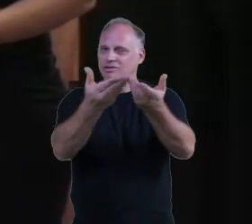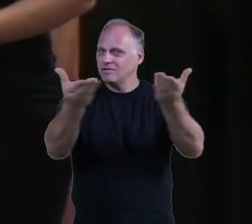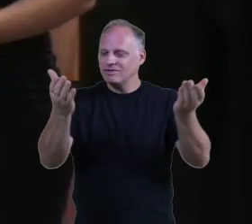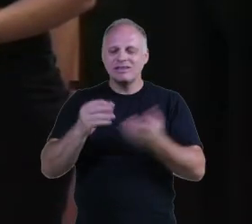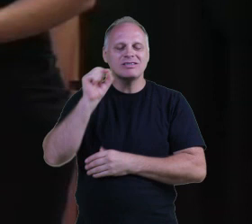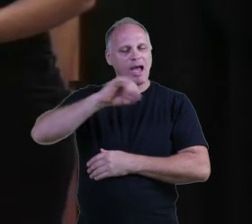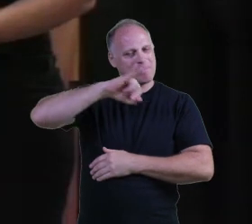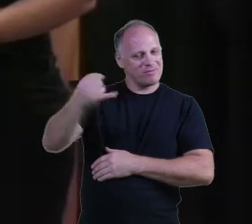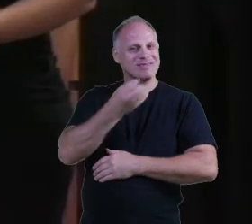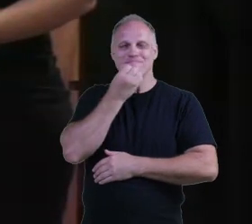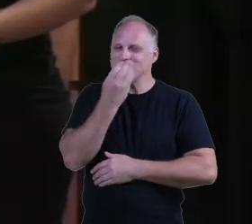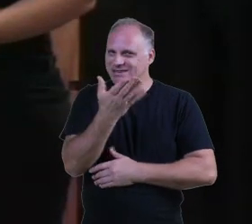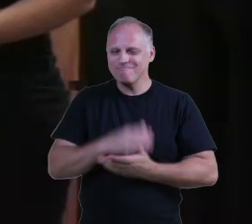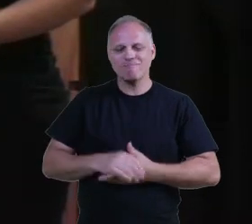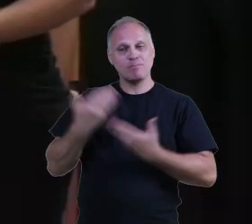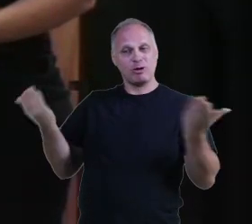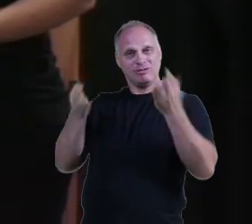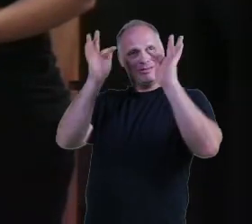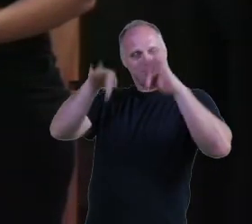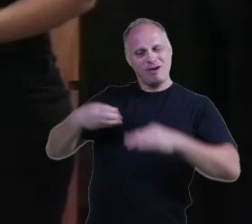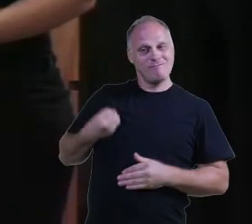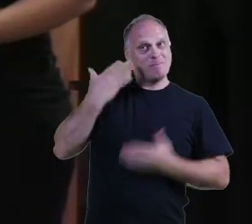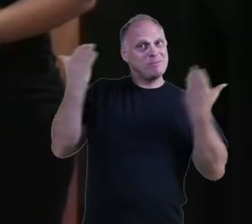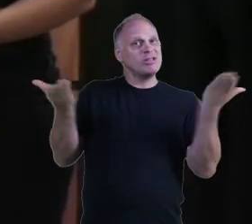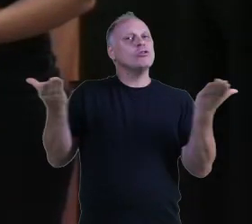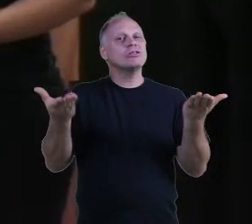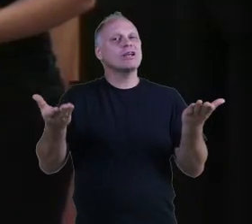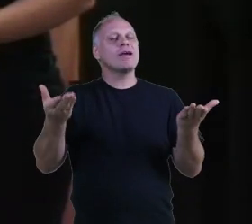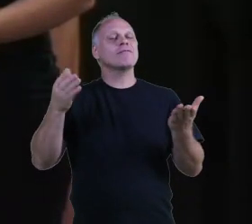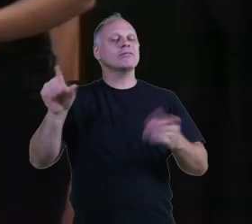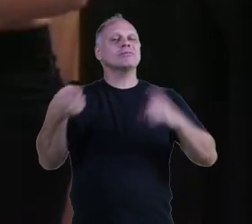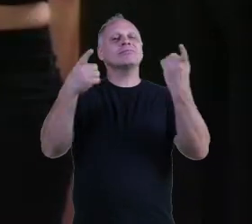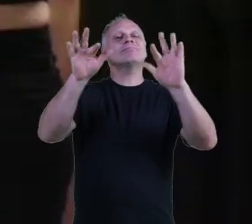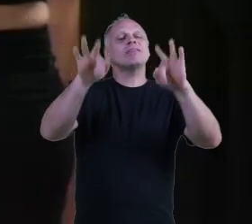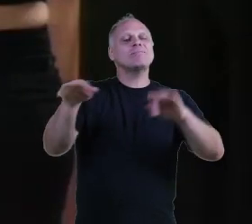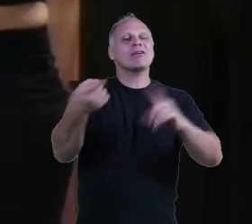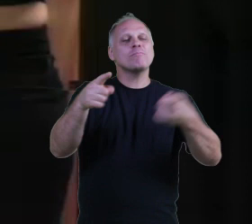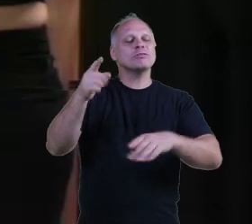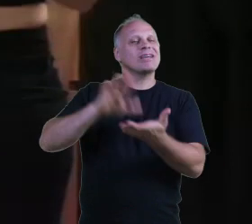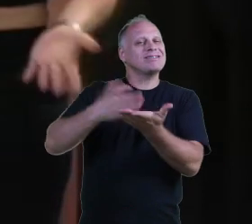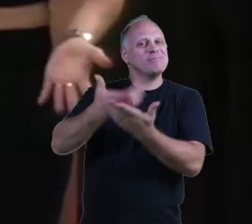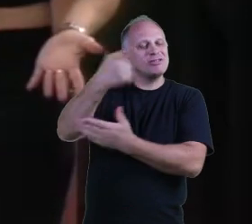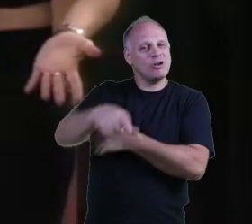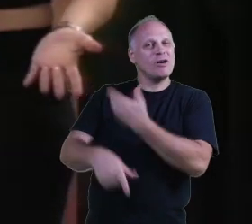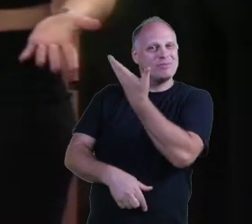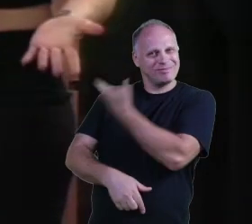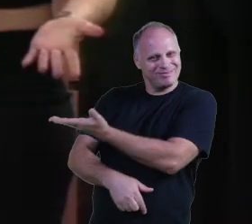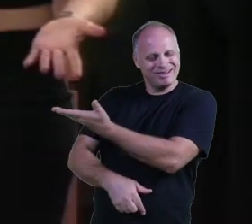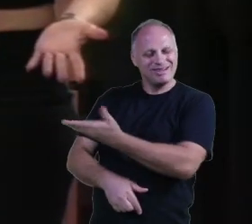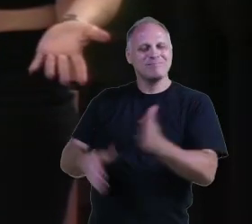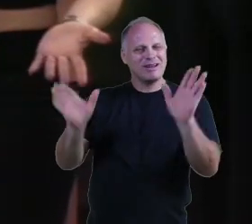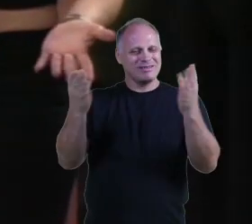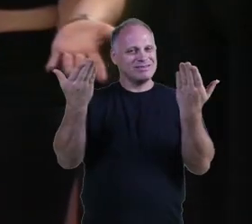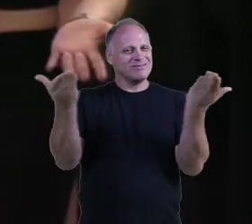bom samba, um bom carnaval para todos e que curtam bastante. E para encerrar o Viver Plenamente de hoje, vamos encerrar